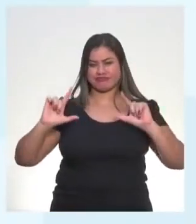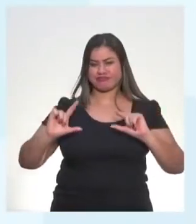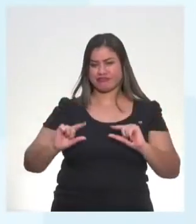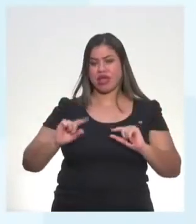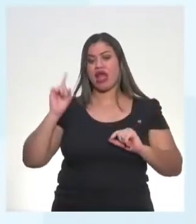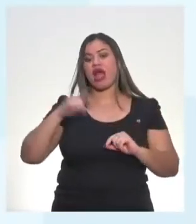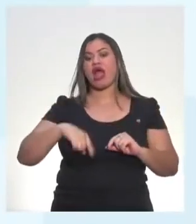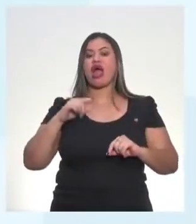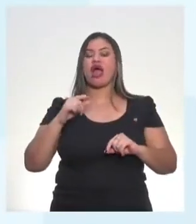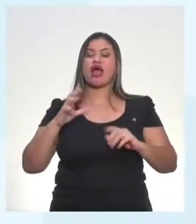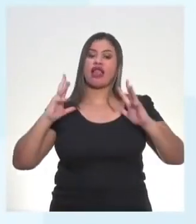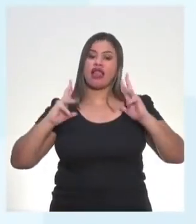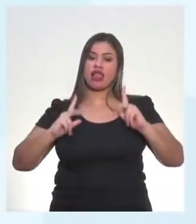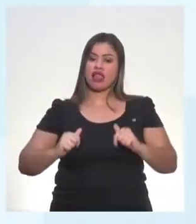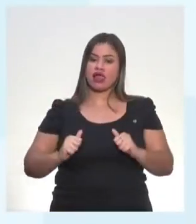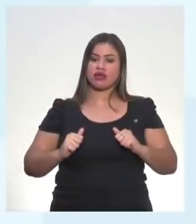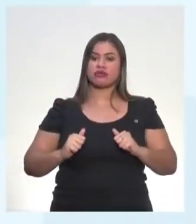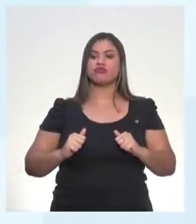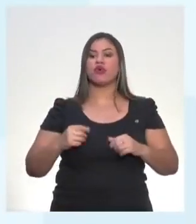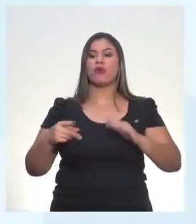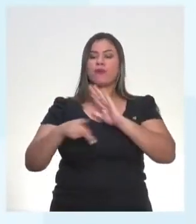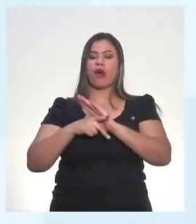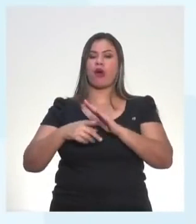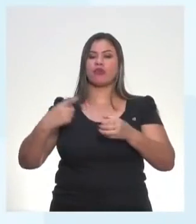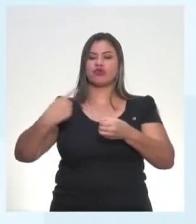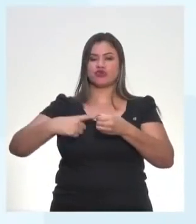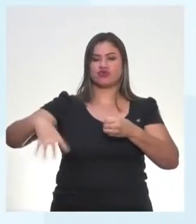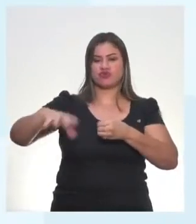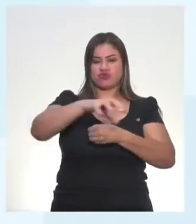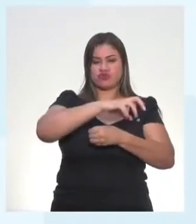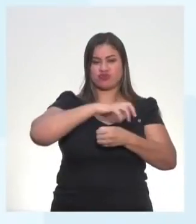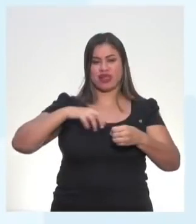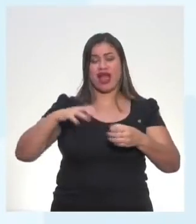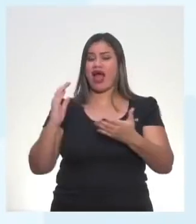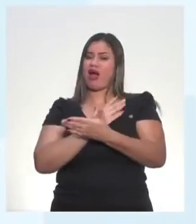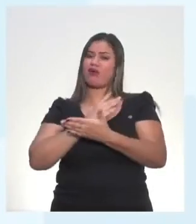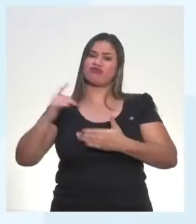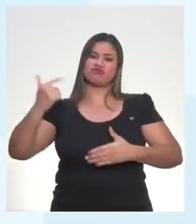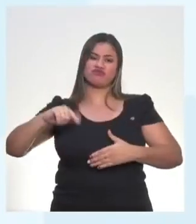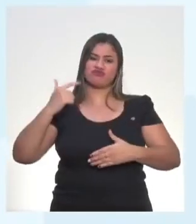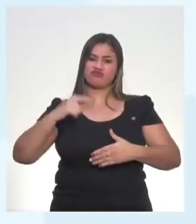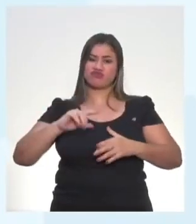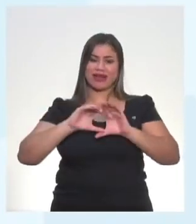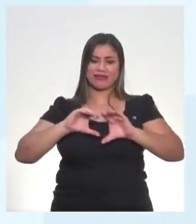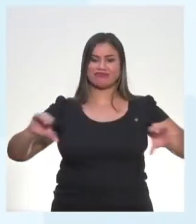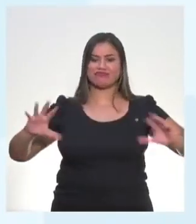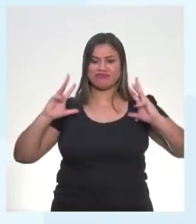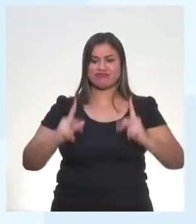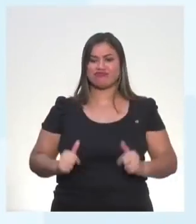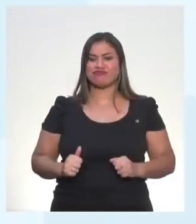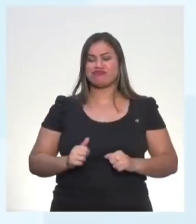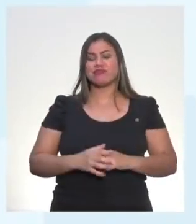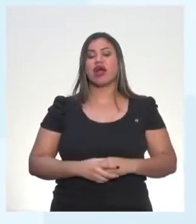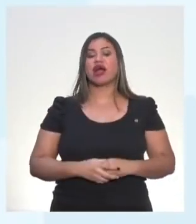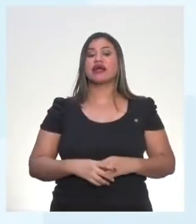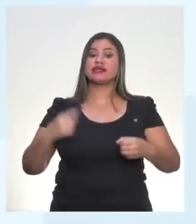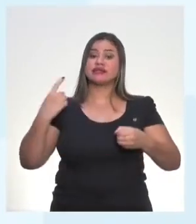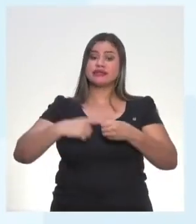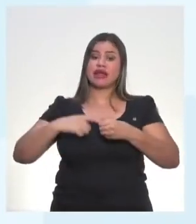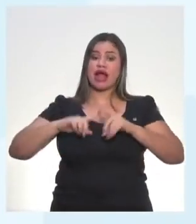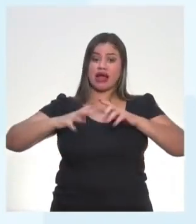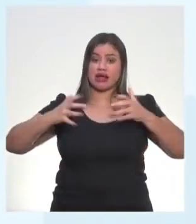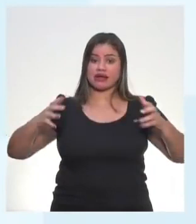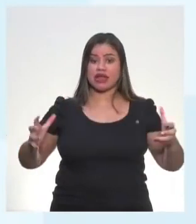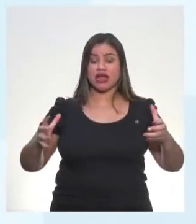da rede de saneamento básico, que eu falei. Nas cidades do interior, algumas não têm ainda o saneamento básico. Na cidade grande também tem